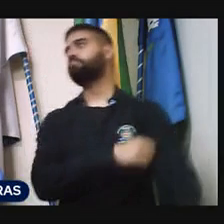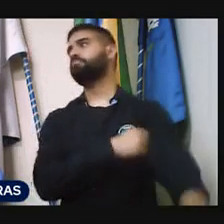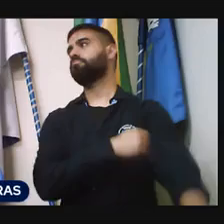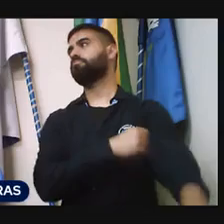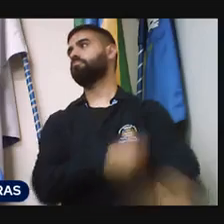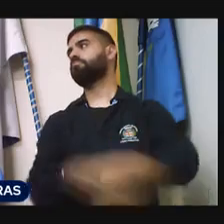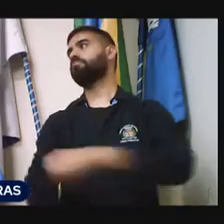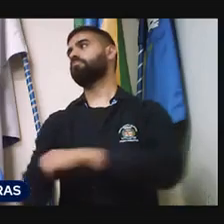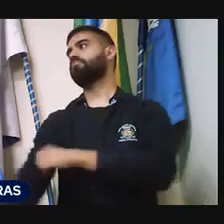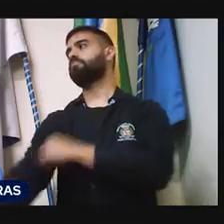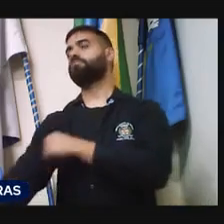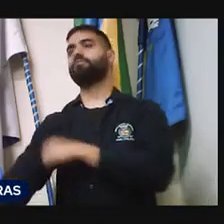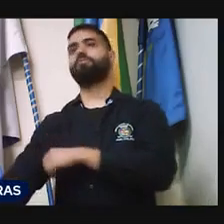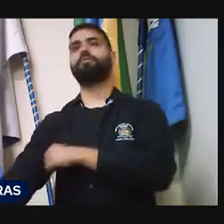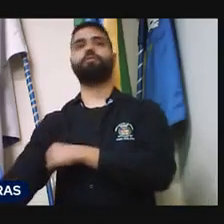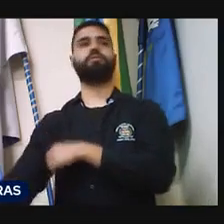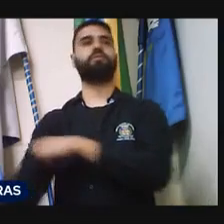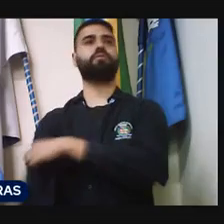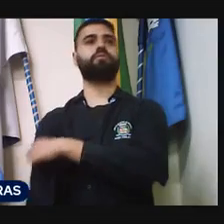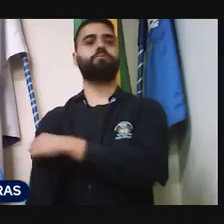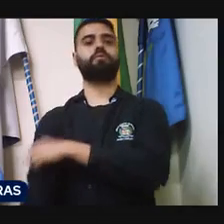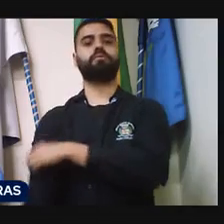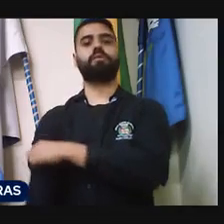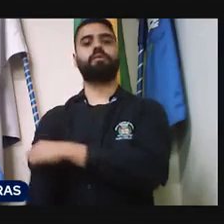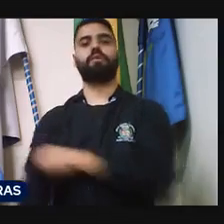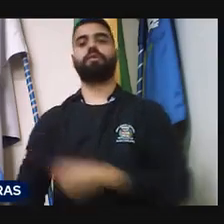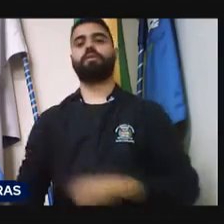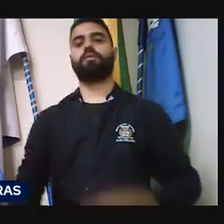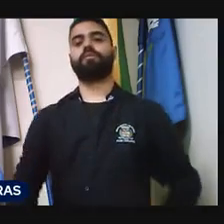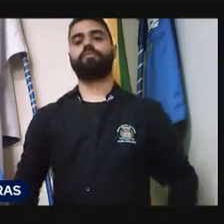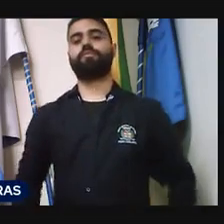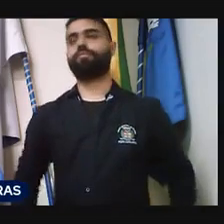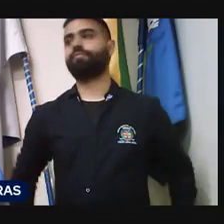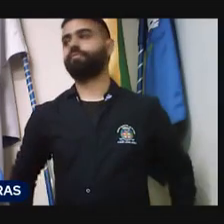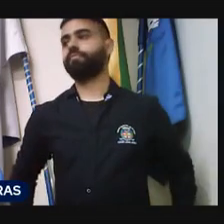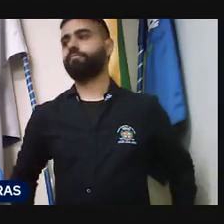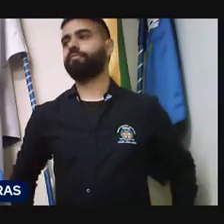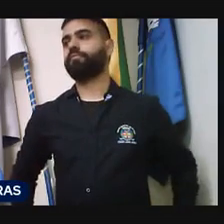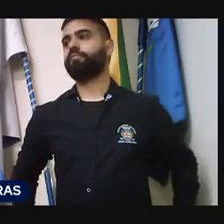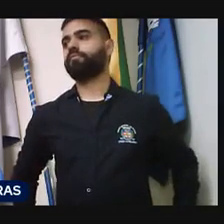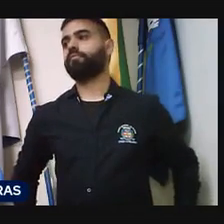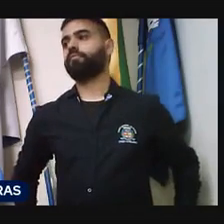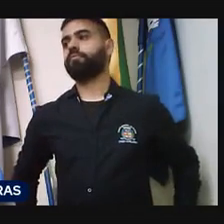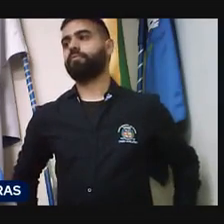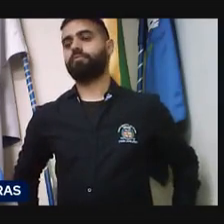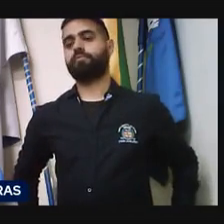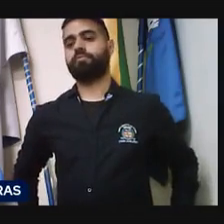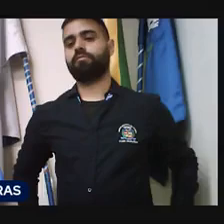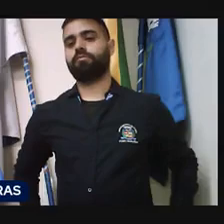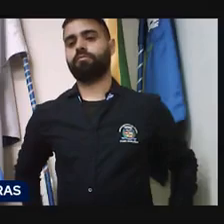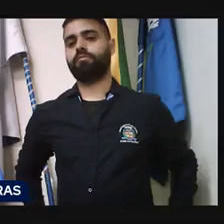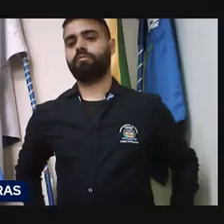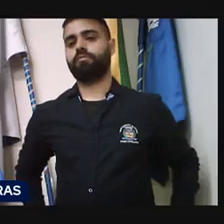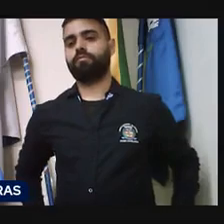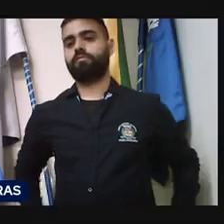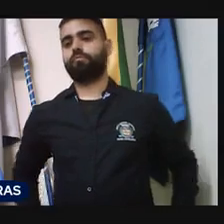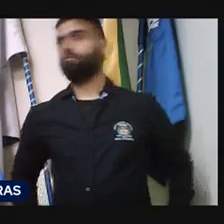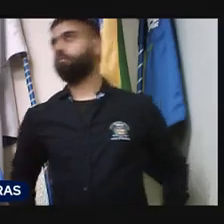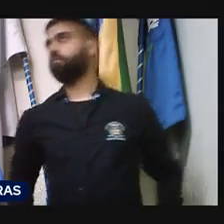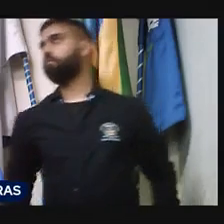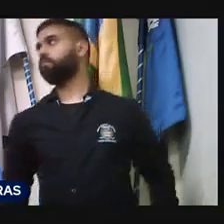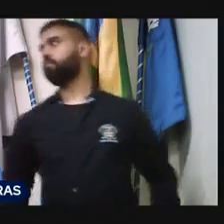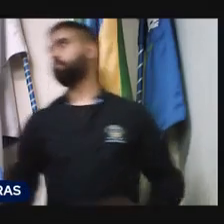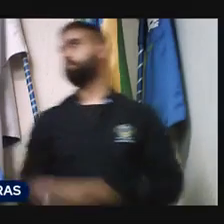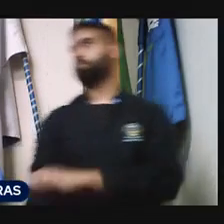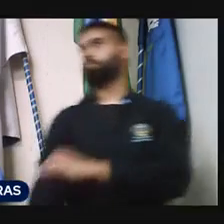para o ex-presidente Boa noite nos pares Assembleia presentes internautas que nos acompanham